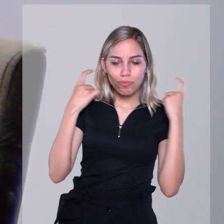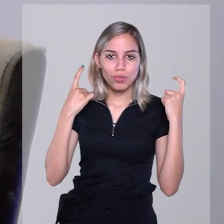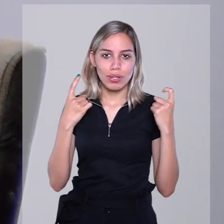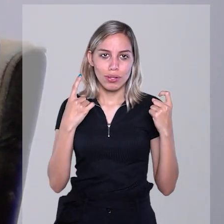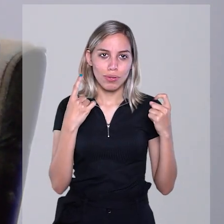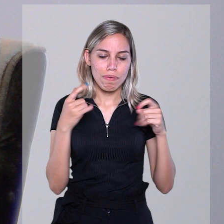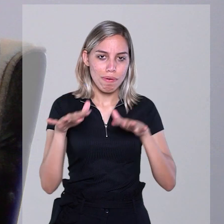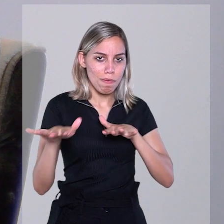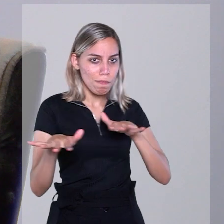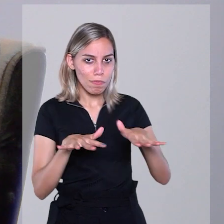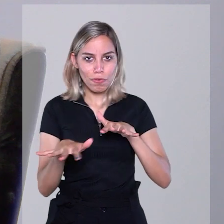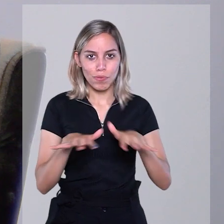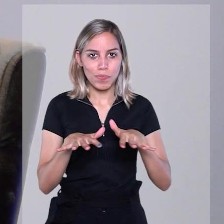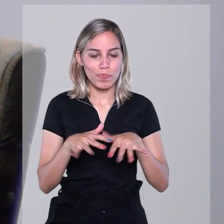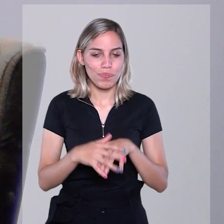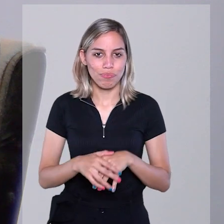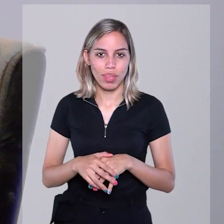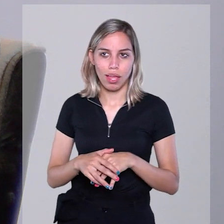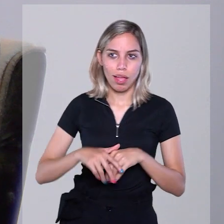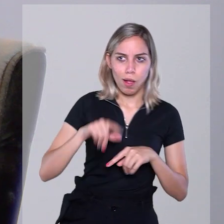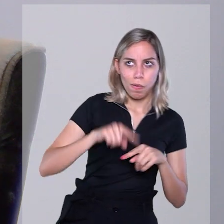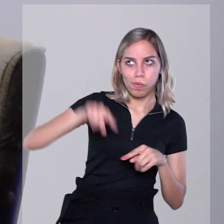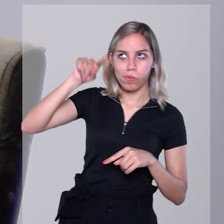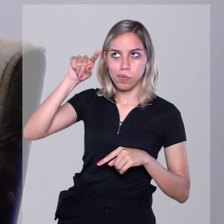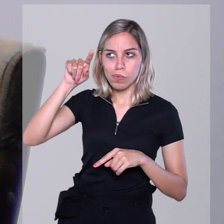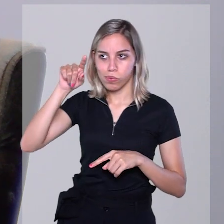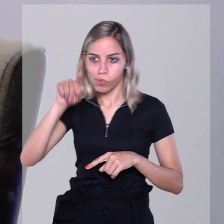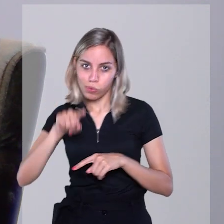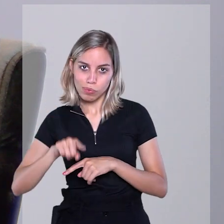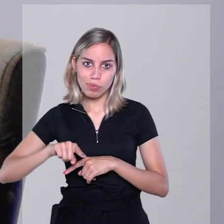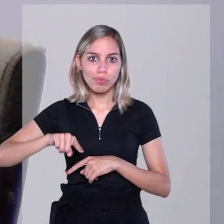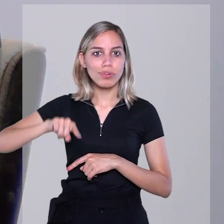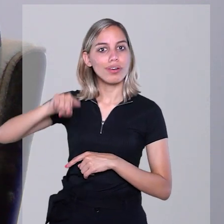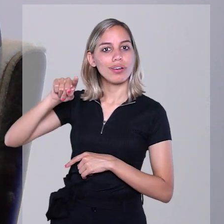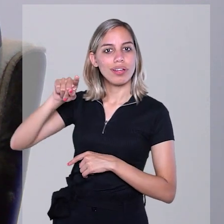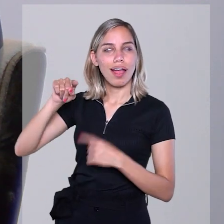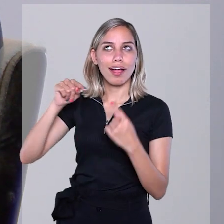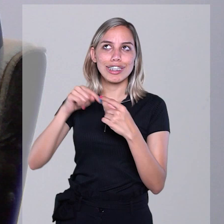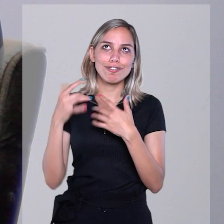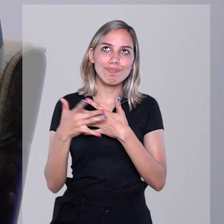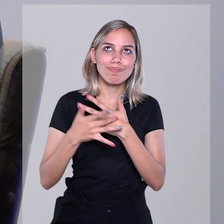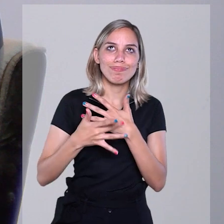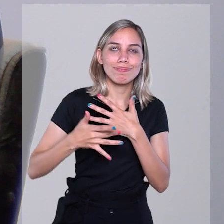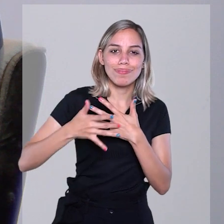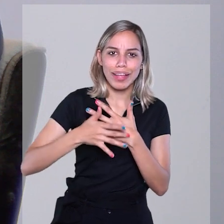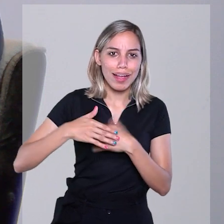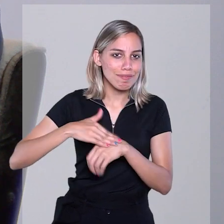timbre, para as intensidades, de novo significante como algo mais